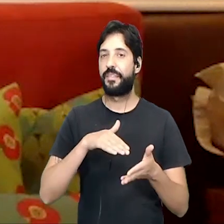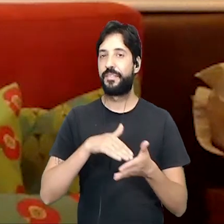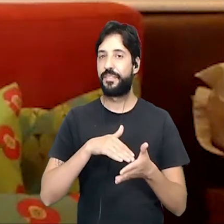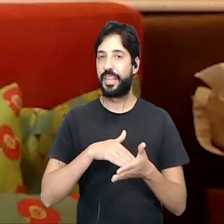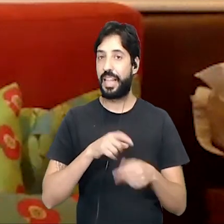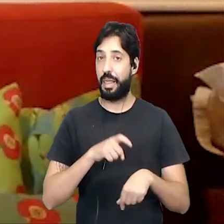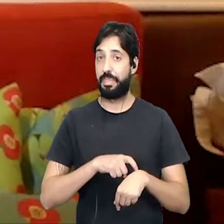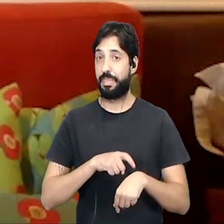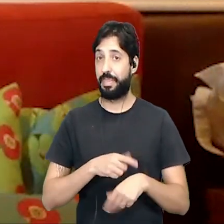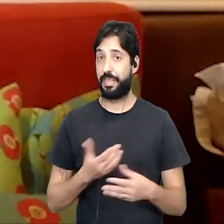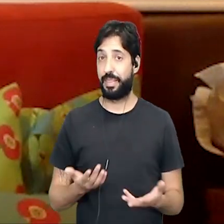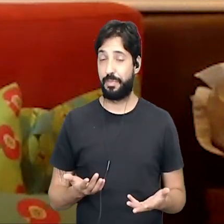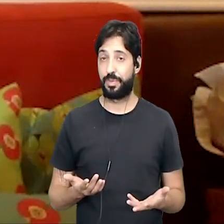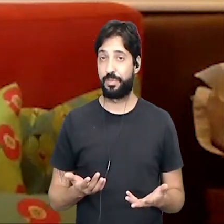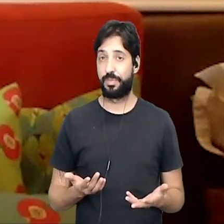chegando aí